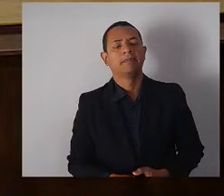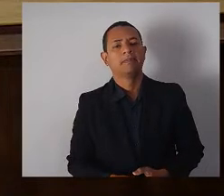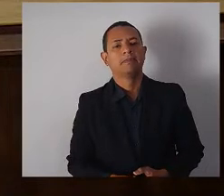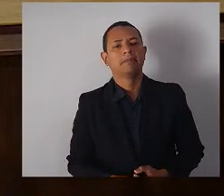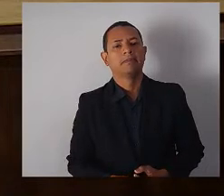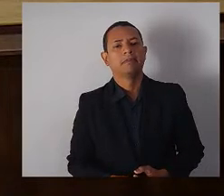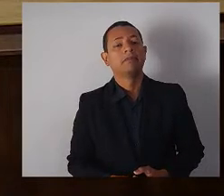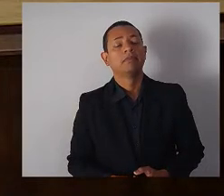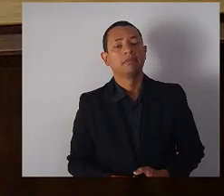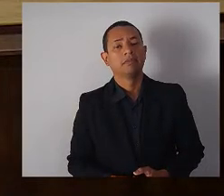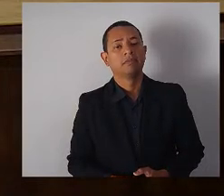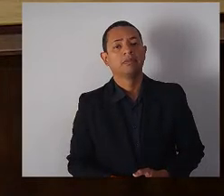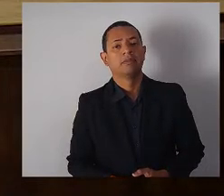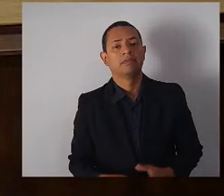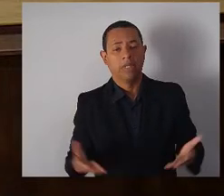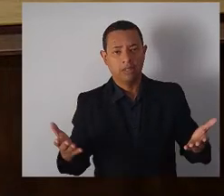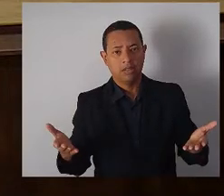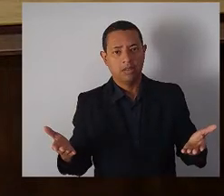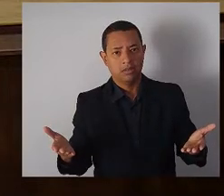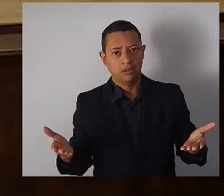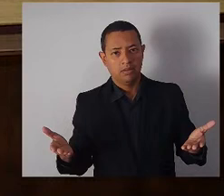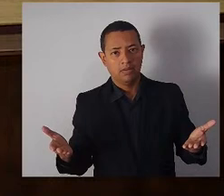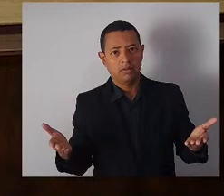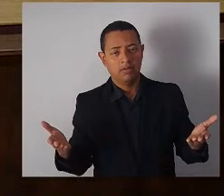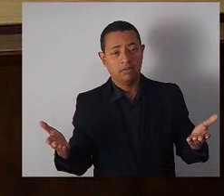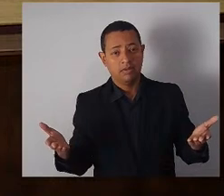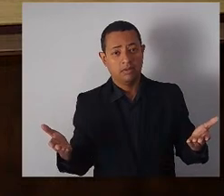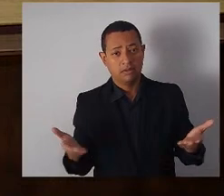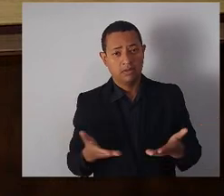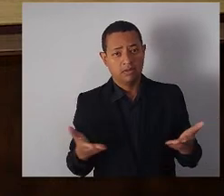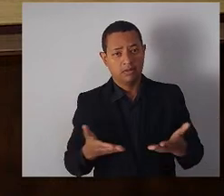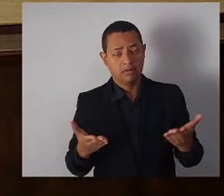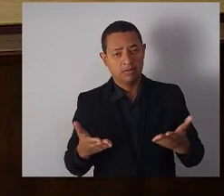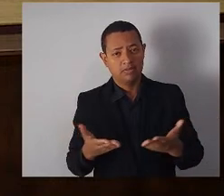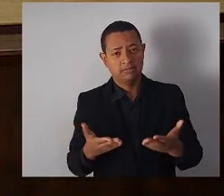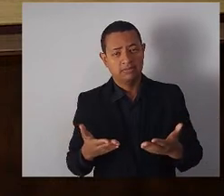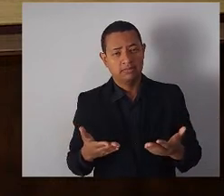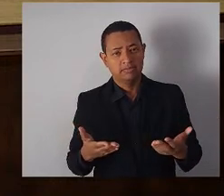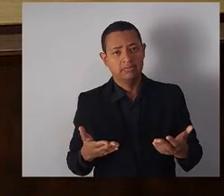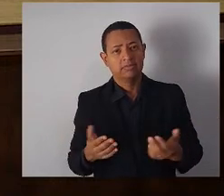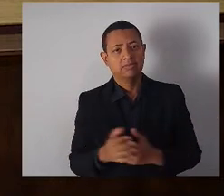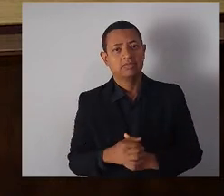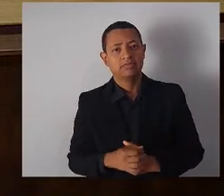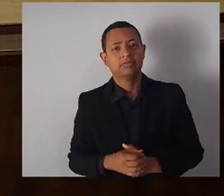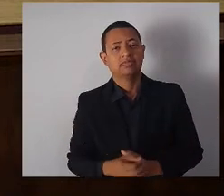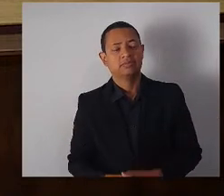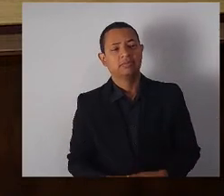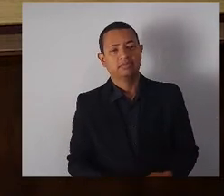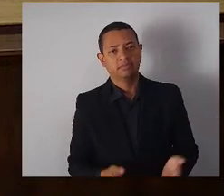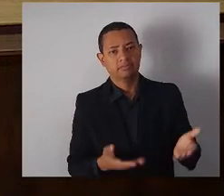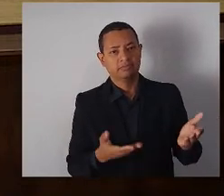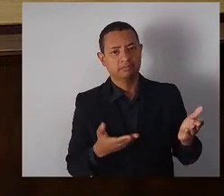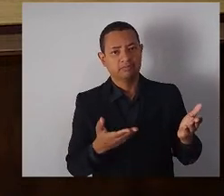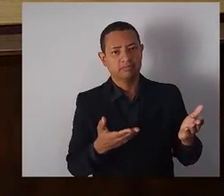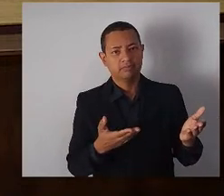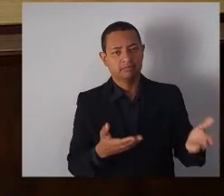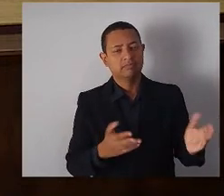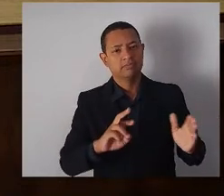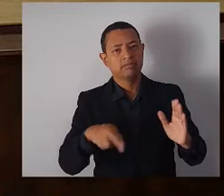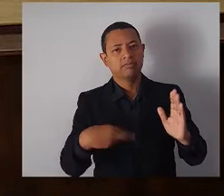a palavra, feitas as duas sustentações, eu passo a palavra nova para o